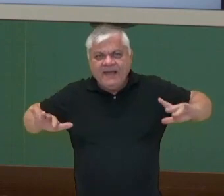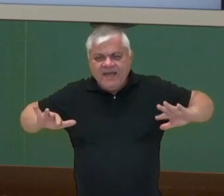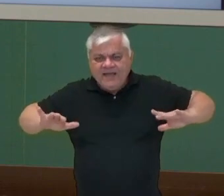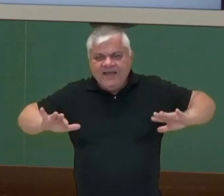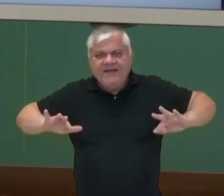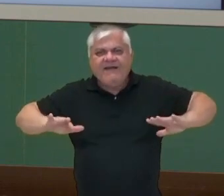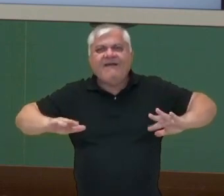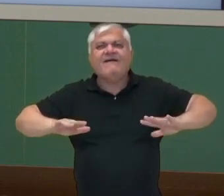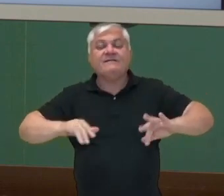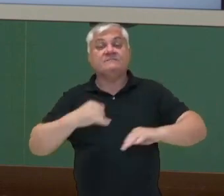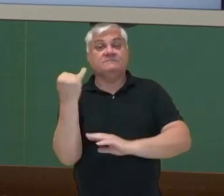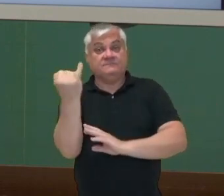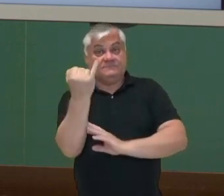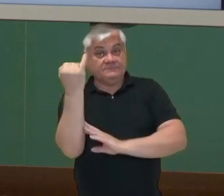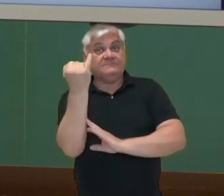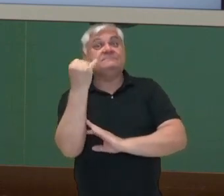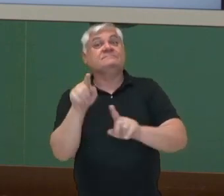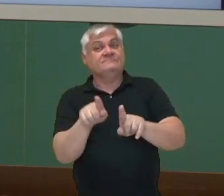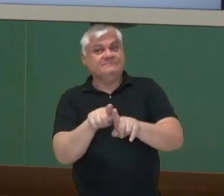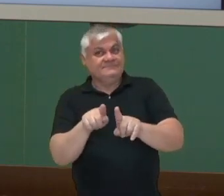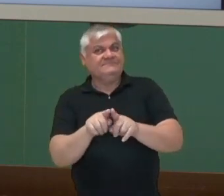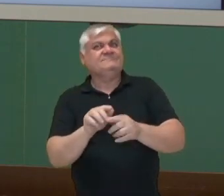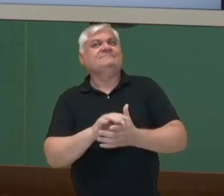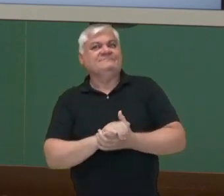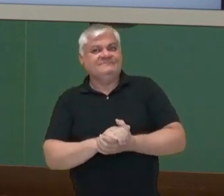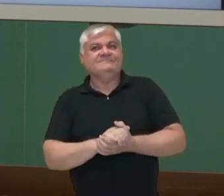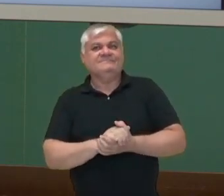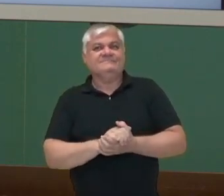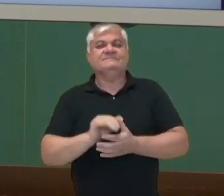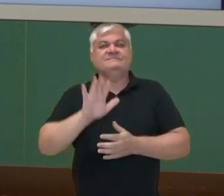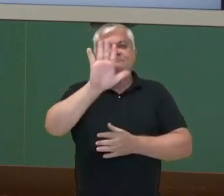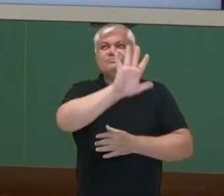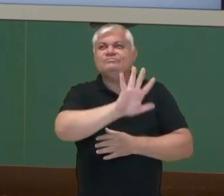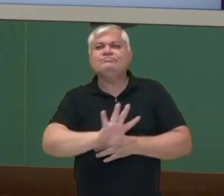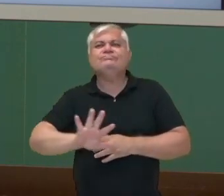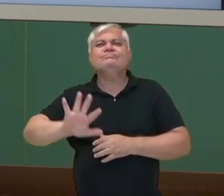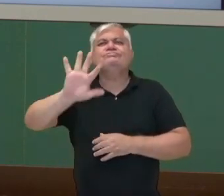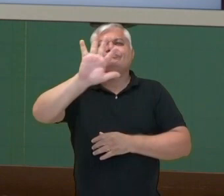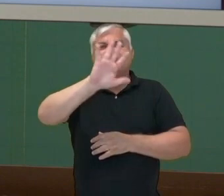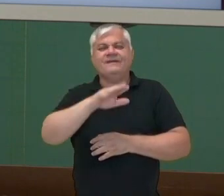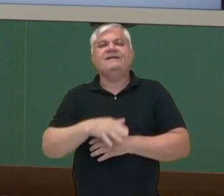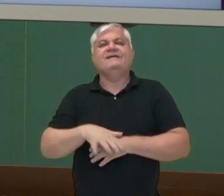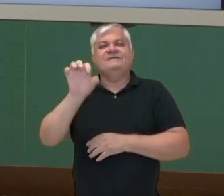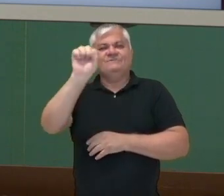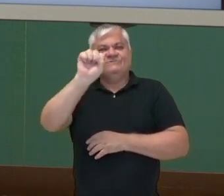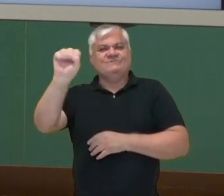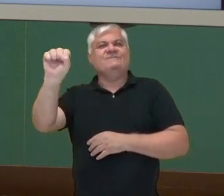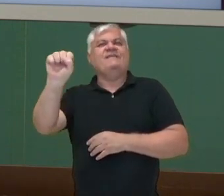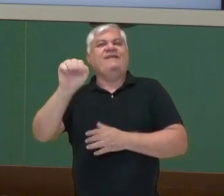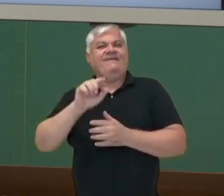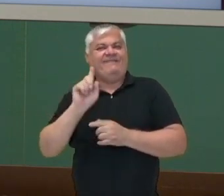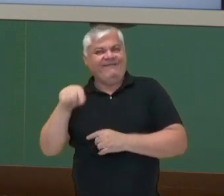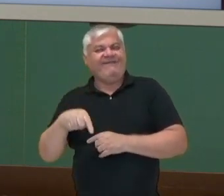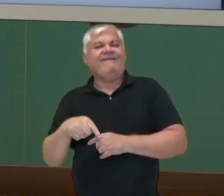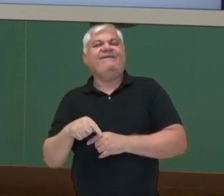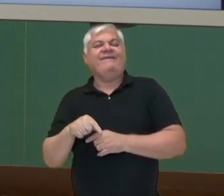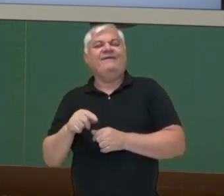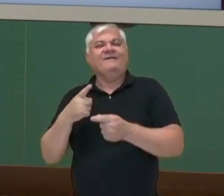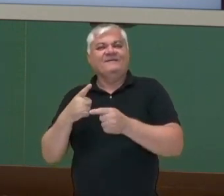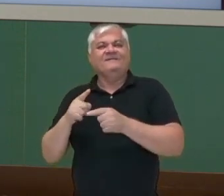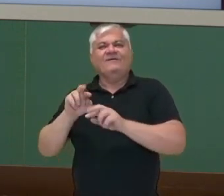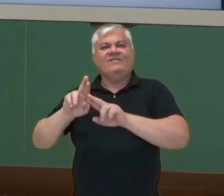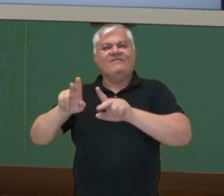que também é importantíssima ali na região, né, em toda essa porção aqui onde ele está presente para